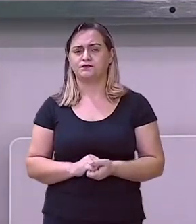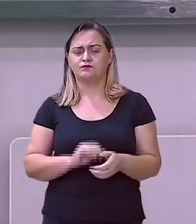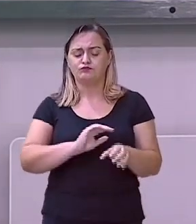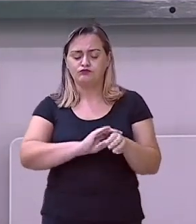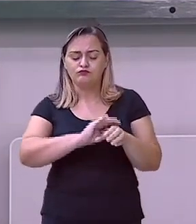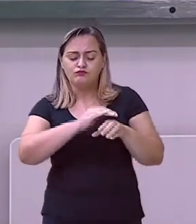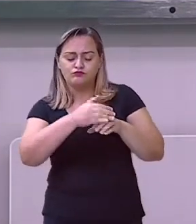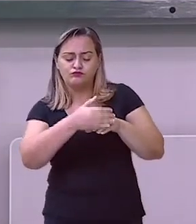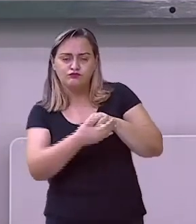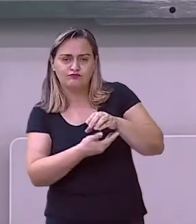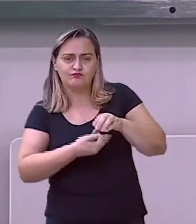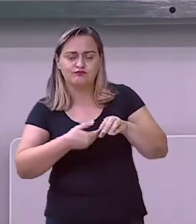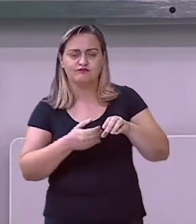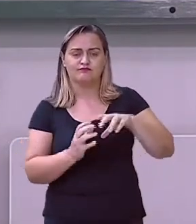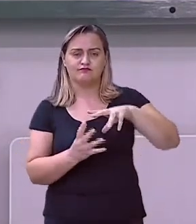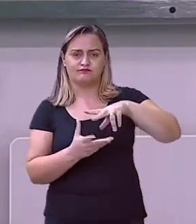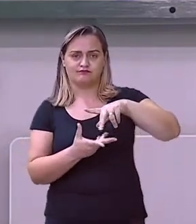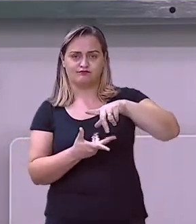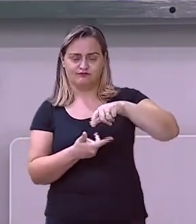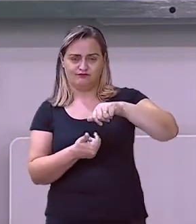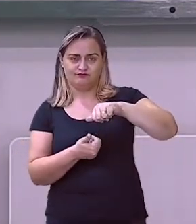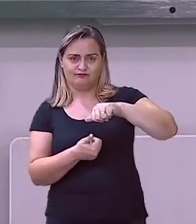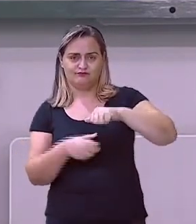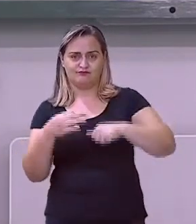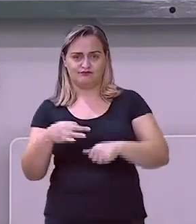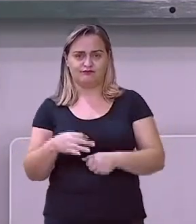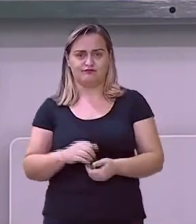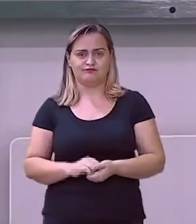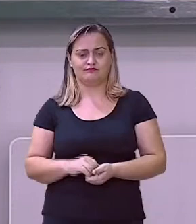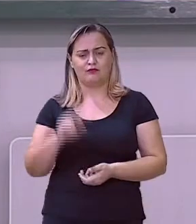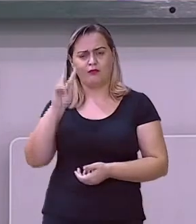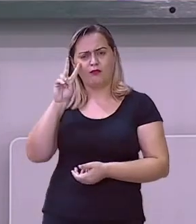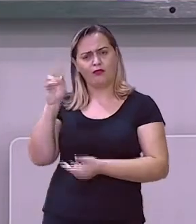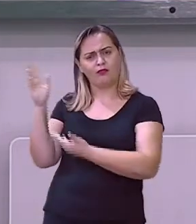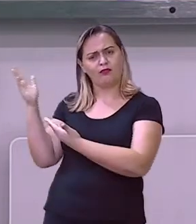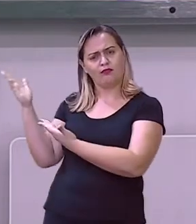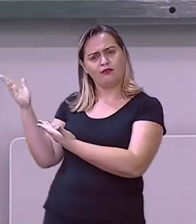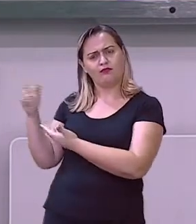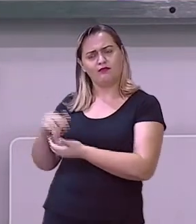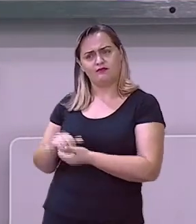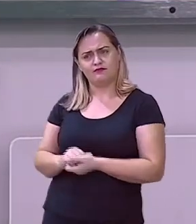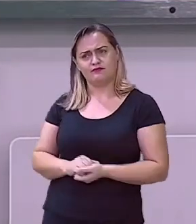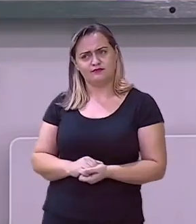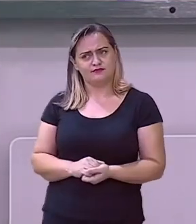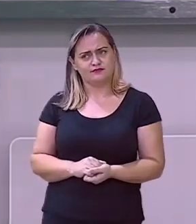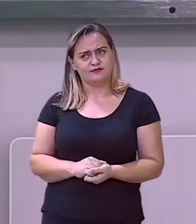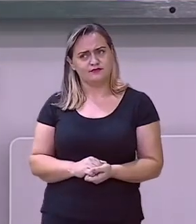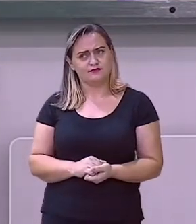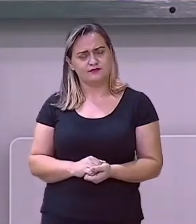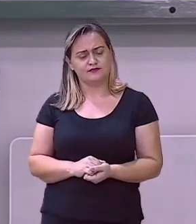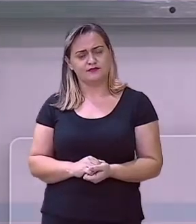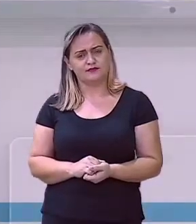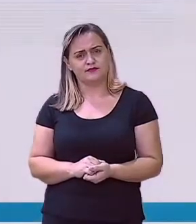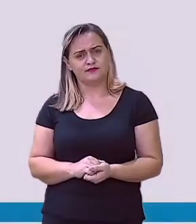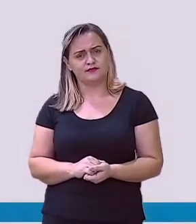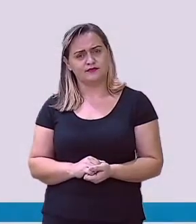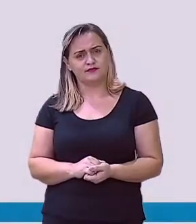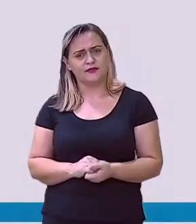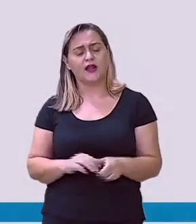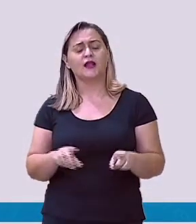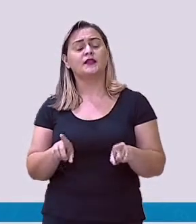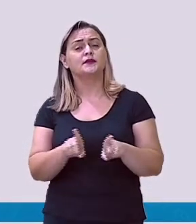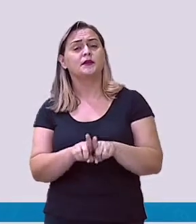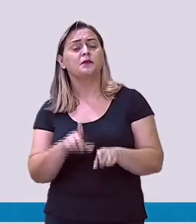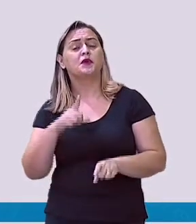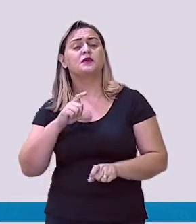superfície terrestre. E nós estamos vendo também que nós temos as terras